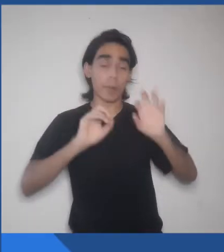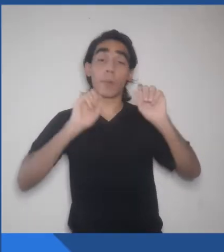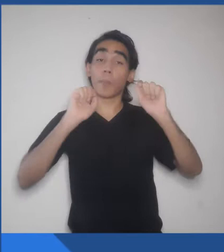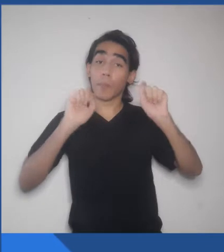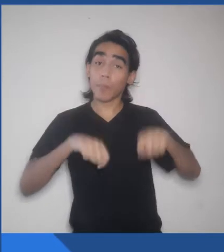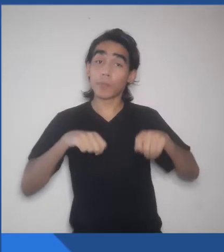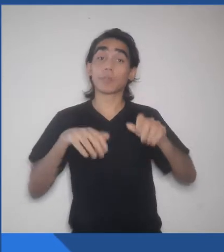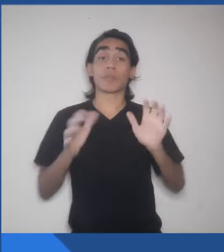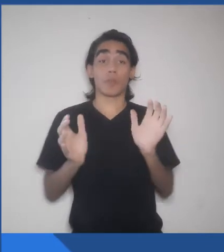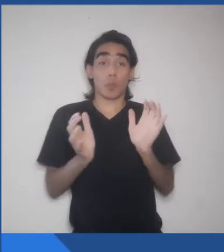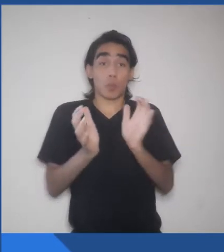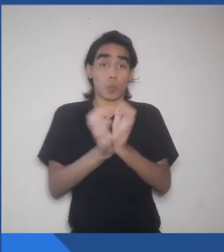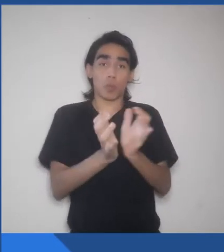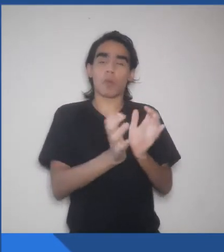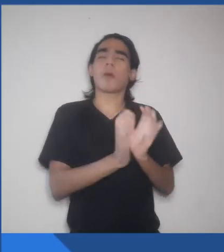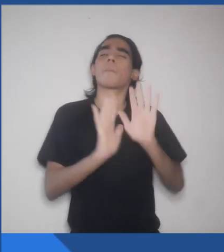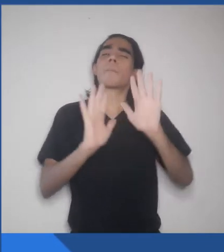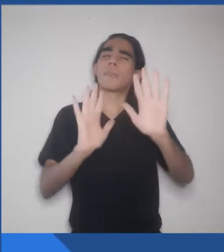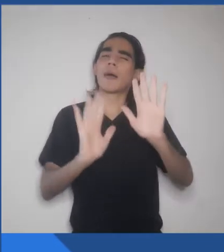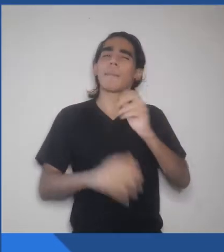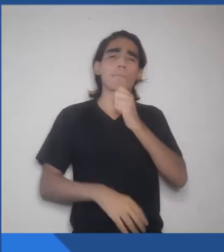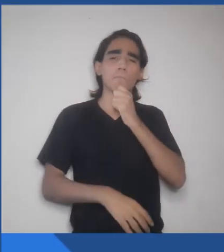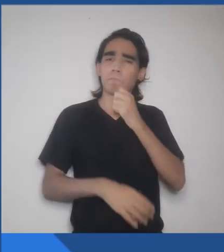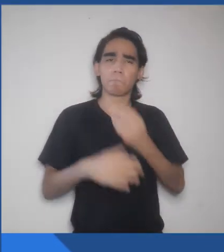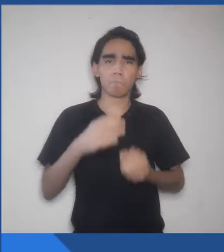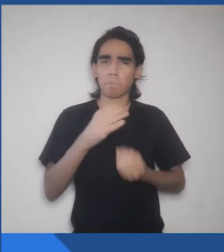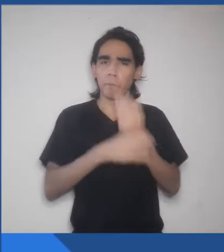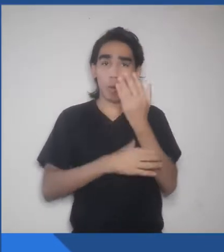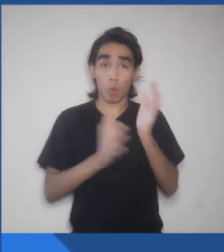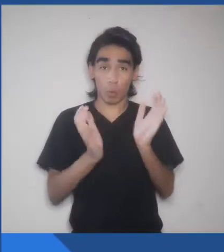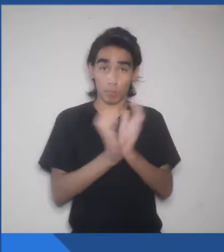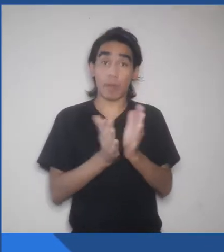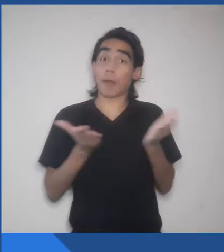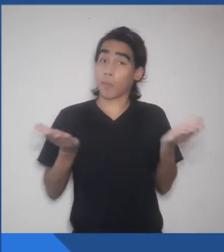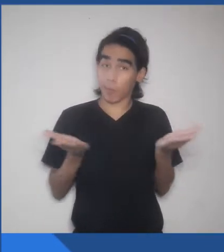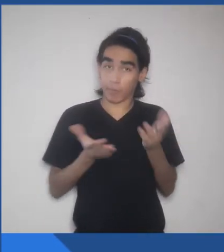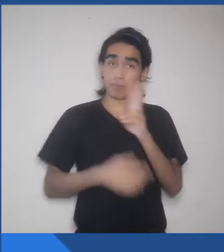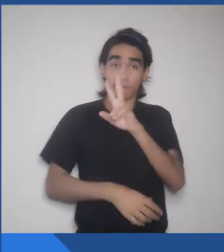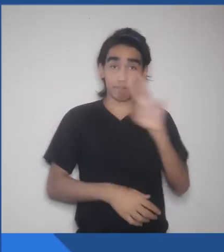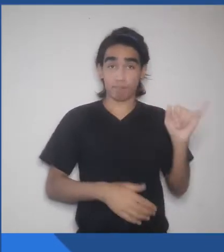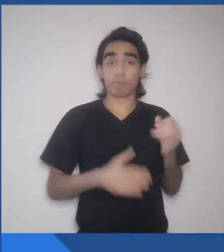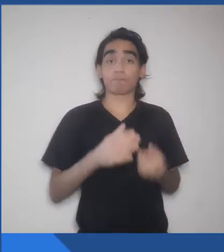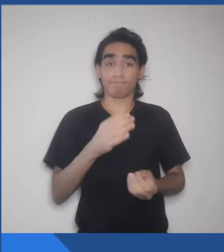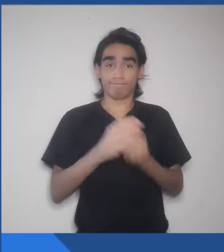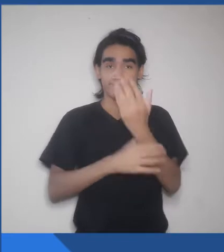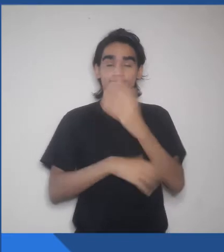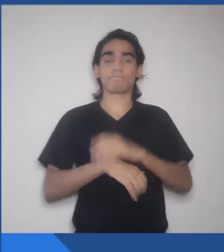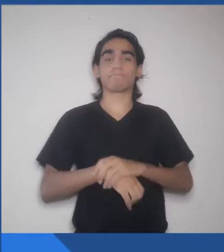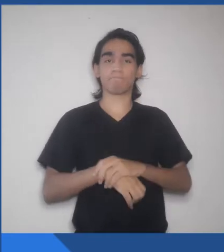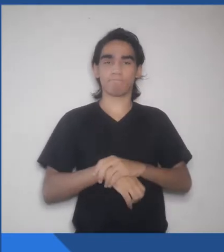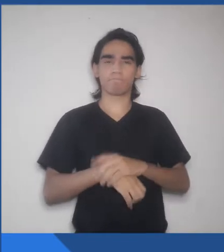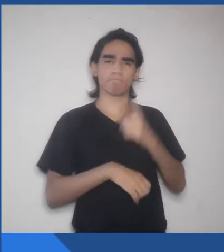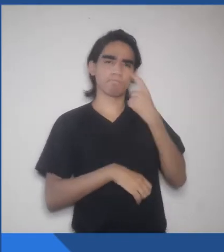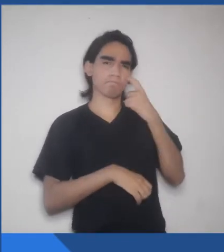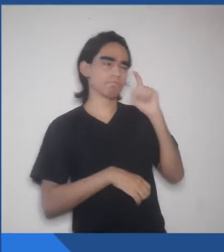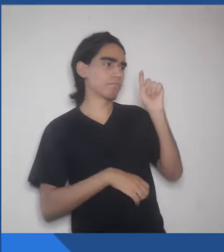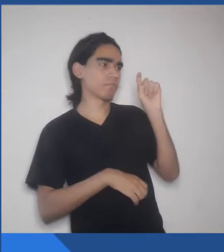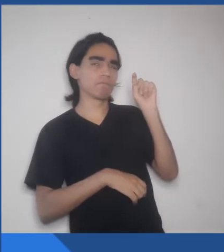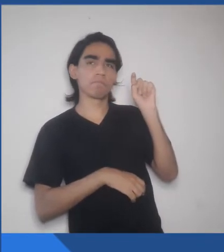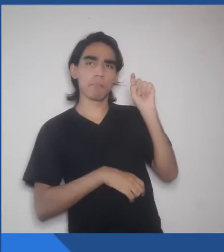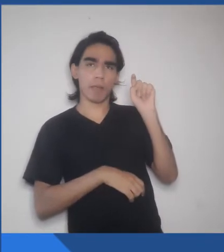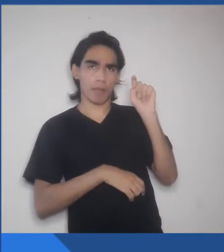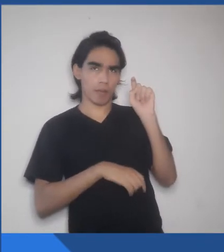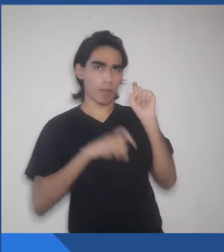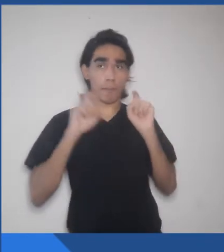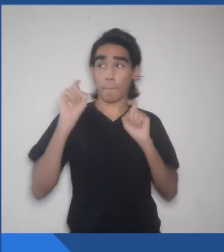grupos. Só que até agora a gente não tem nenhum grupo criado. E é o que a gente vai fazer no momento. Aqui no menu lateral esquerdo, a